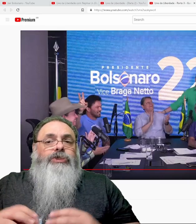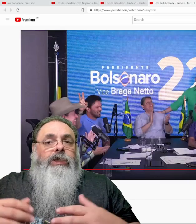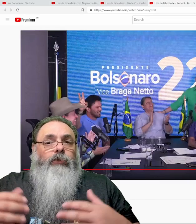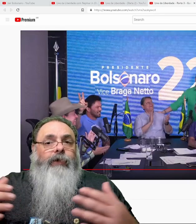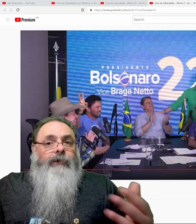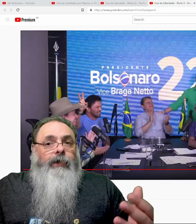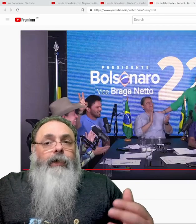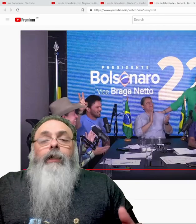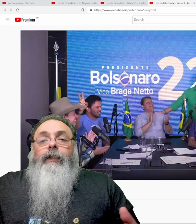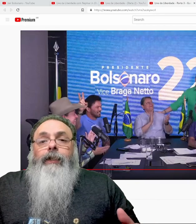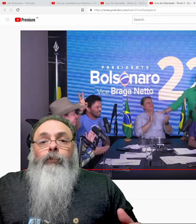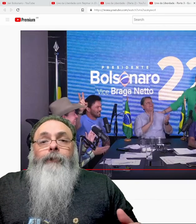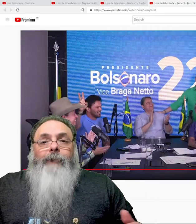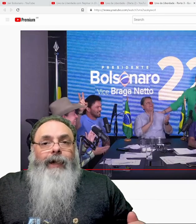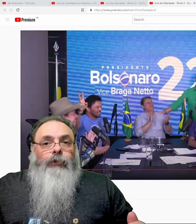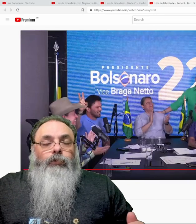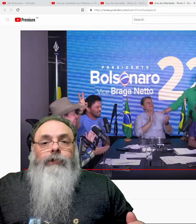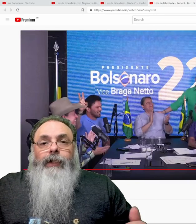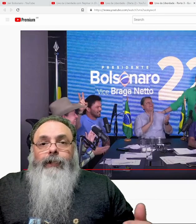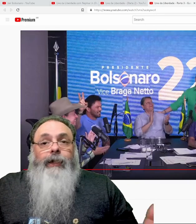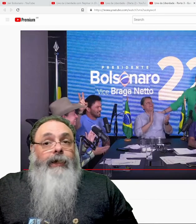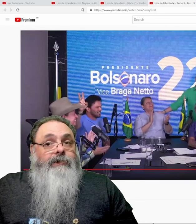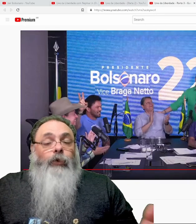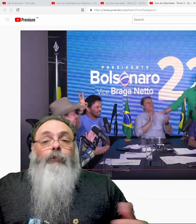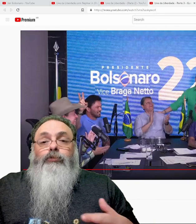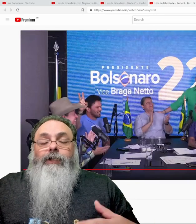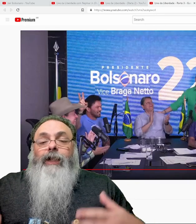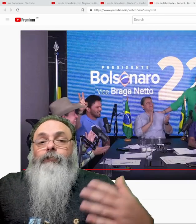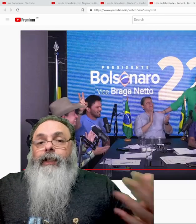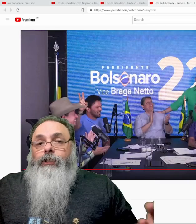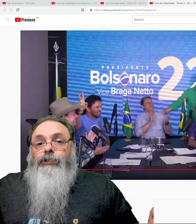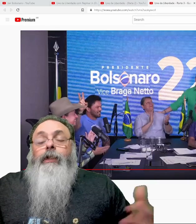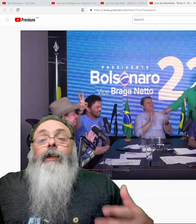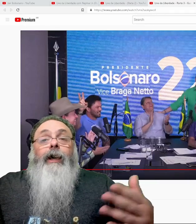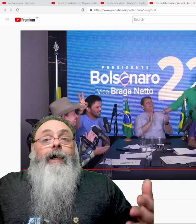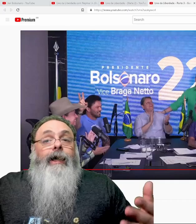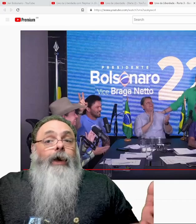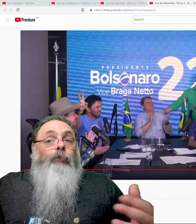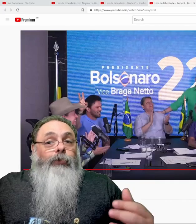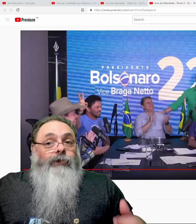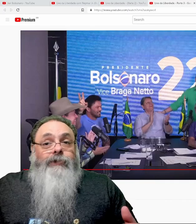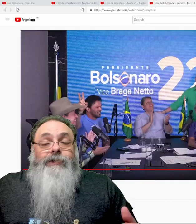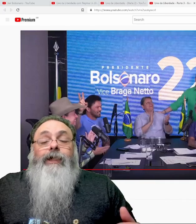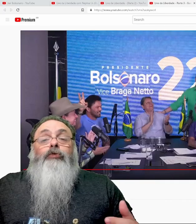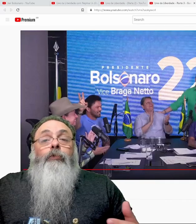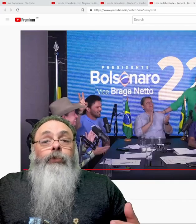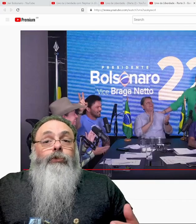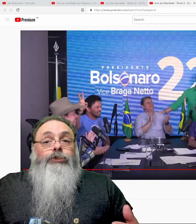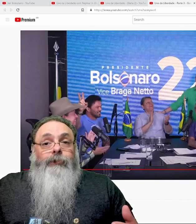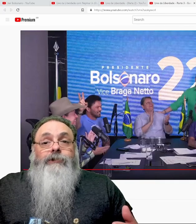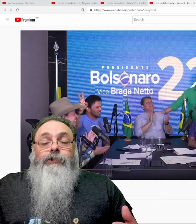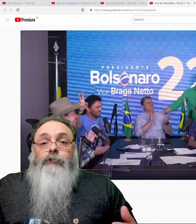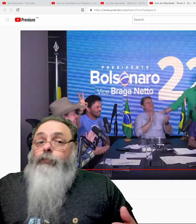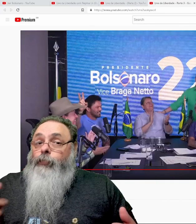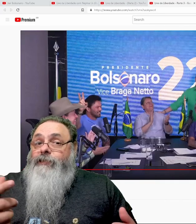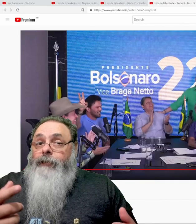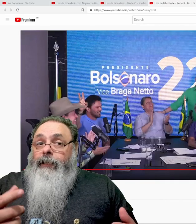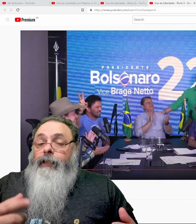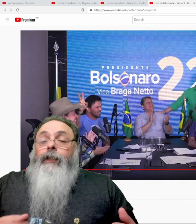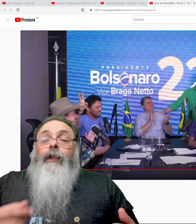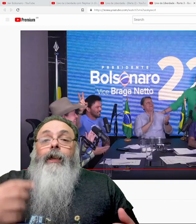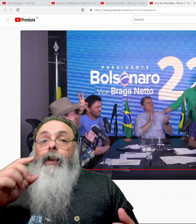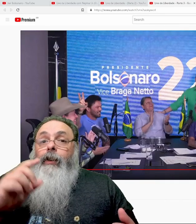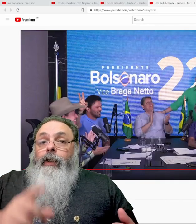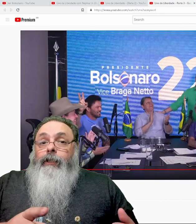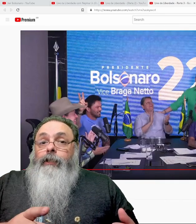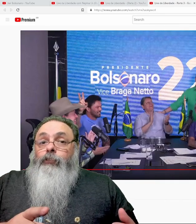coisa tal acho que não vai ter nenhum impacto na eleição bolsonaro tende a ganhar com muita facilidade tô muito otimista gente faltou uma